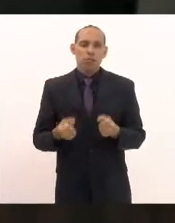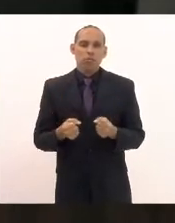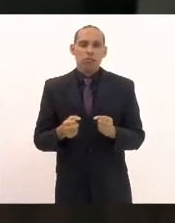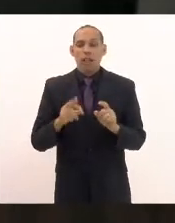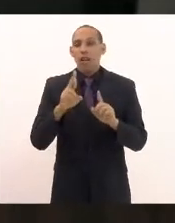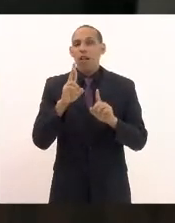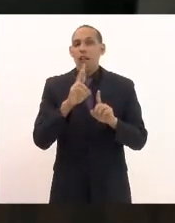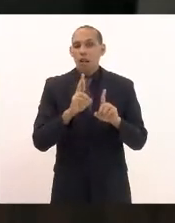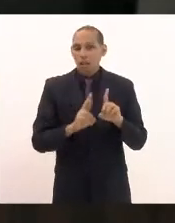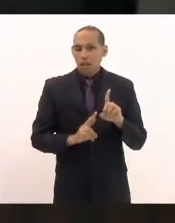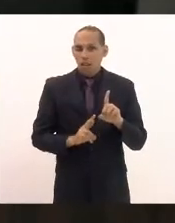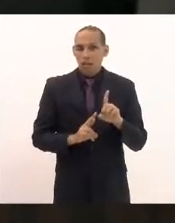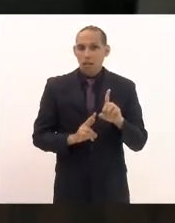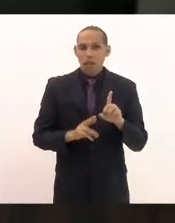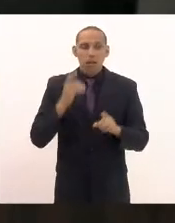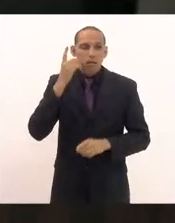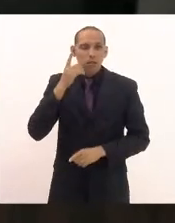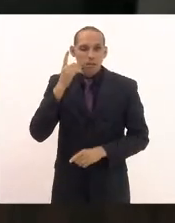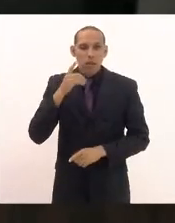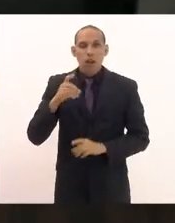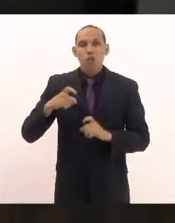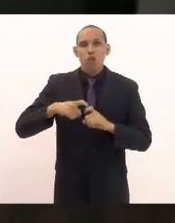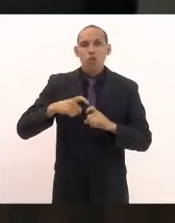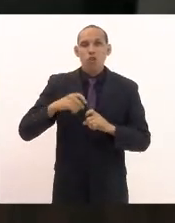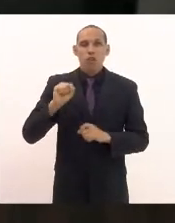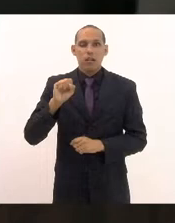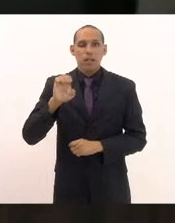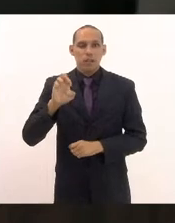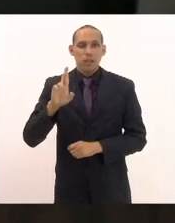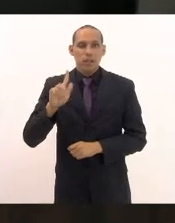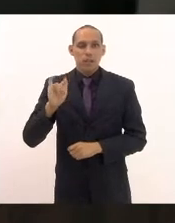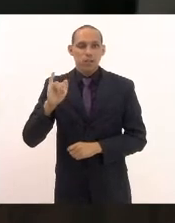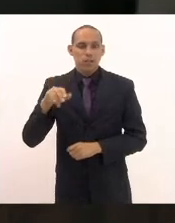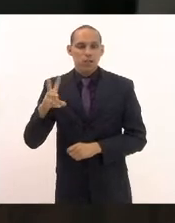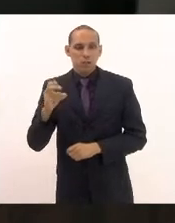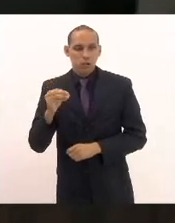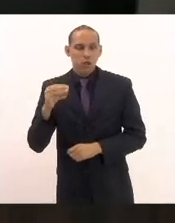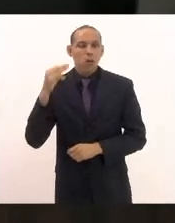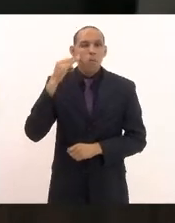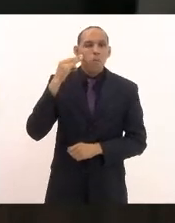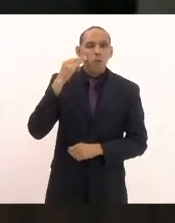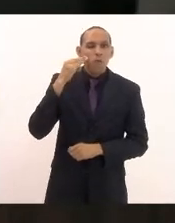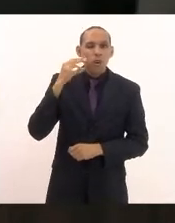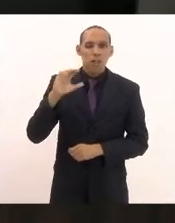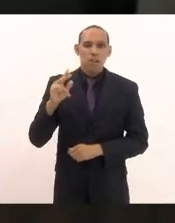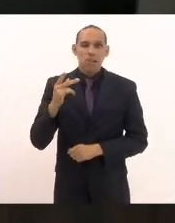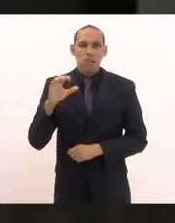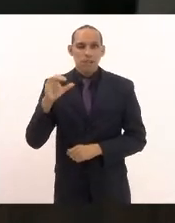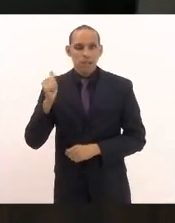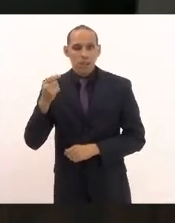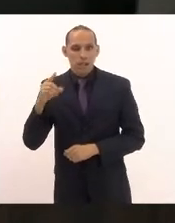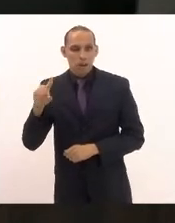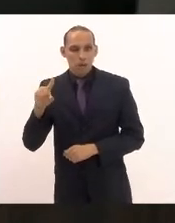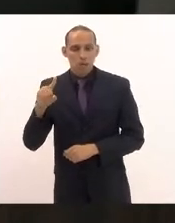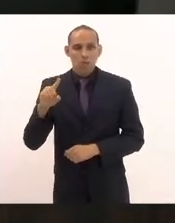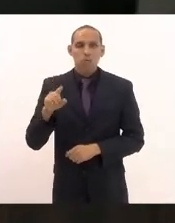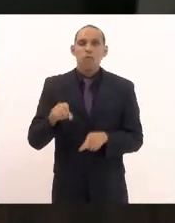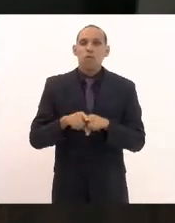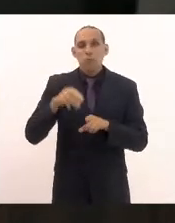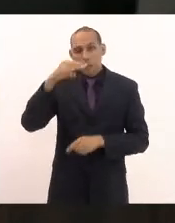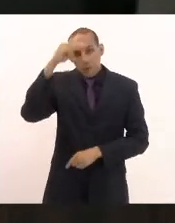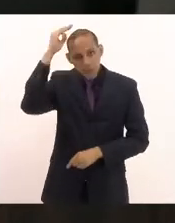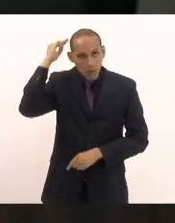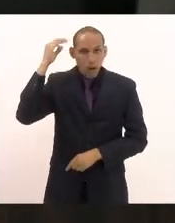Relator, deputado doutor Serginho, Márcio Canella, Rosenberg Reis, Mônica Francisco, Chicão Pulhões e Márcio Pacheco.